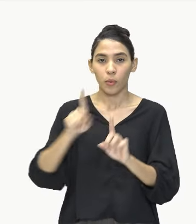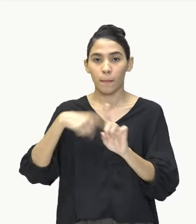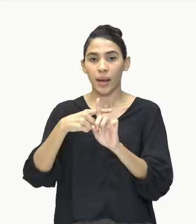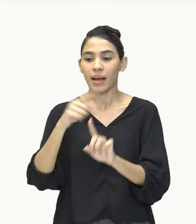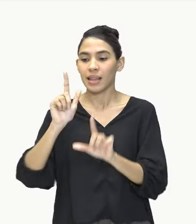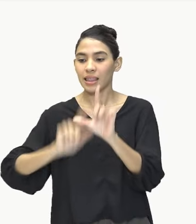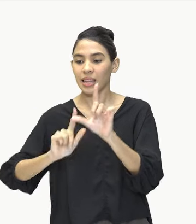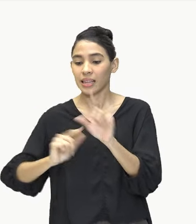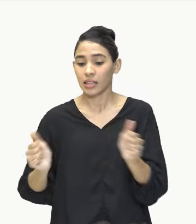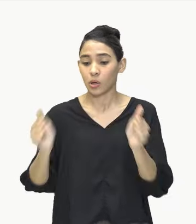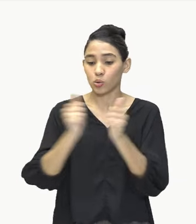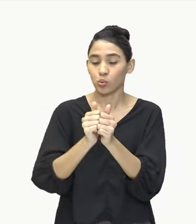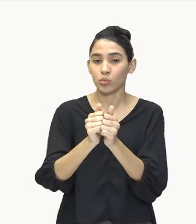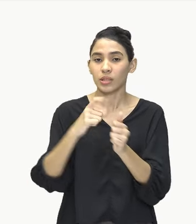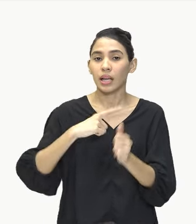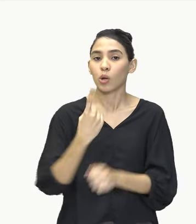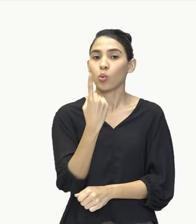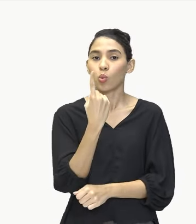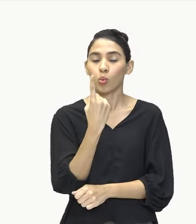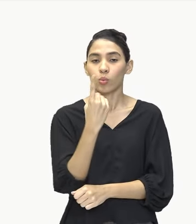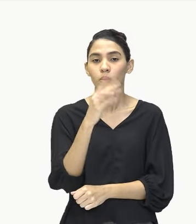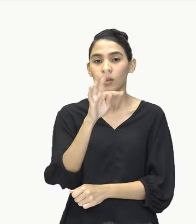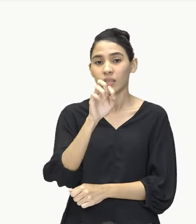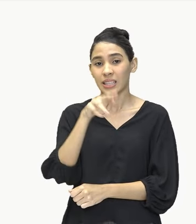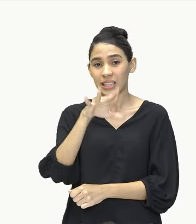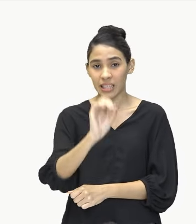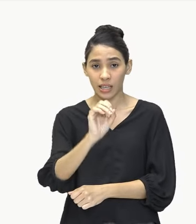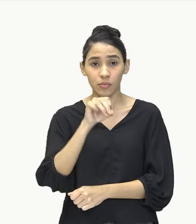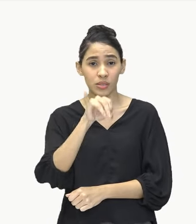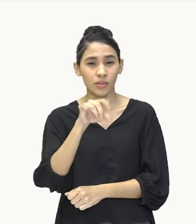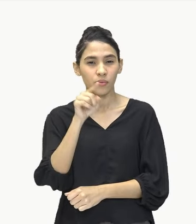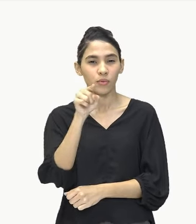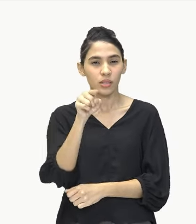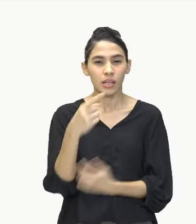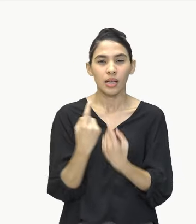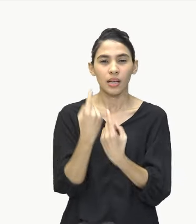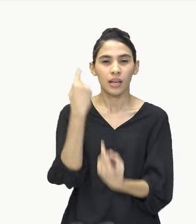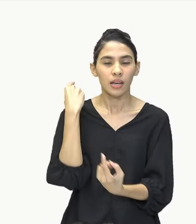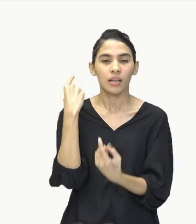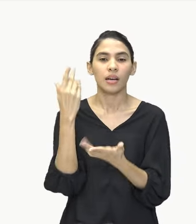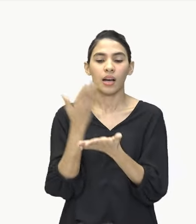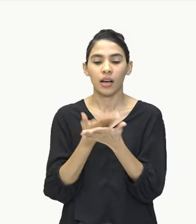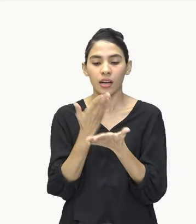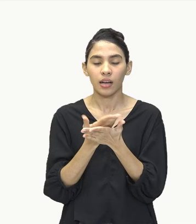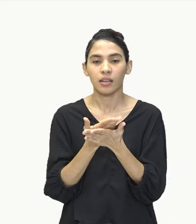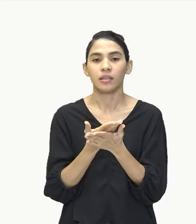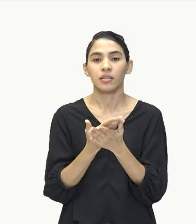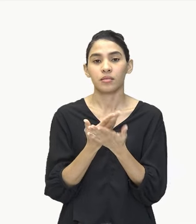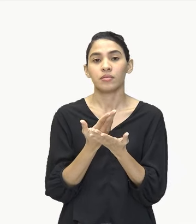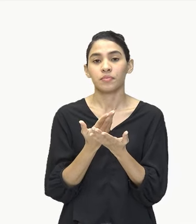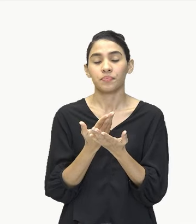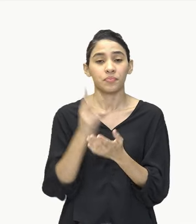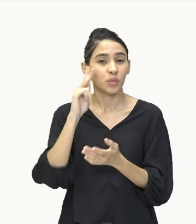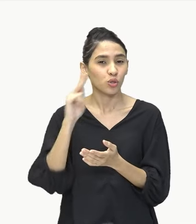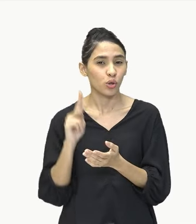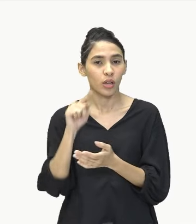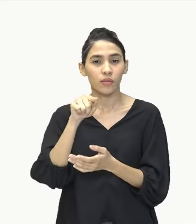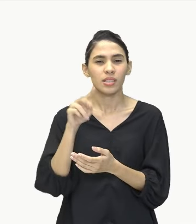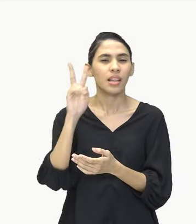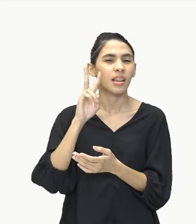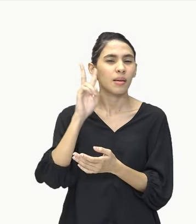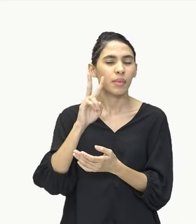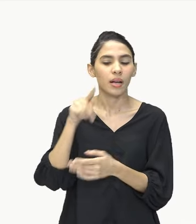apenas um termo. Se você voltar um pouco aí, não é, nas suas aulas do componente história, você vai lembrar